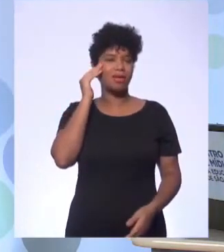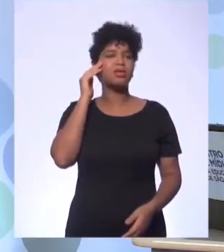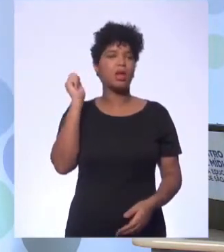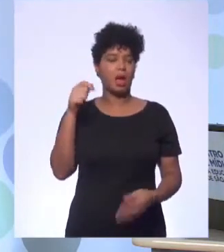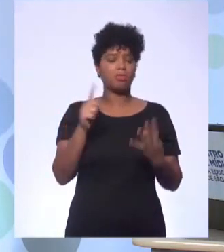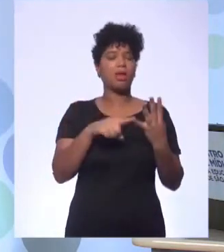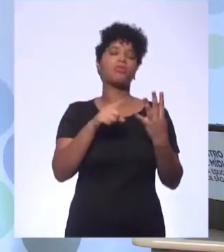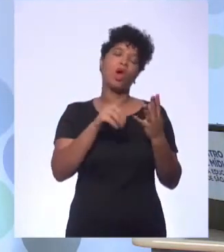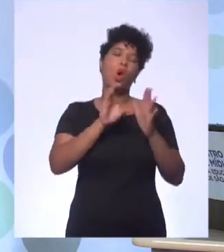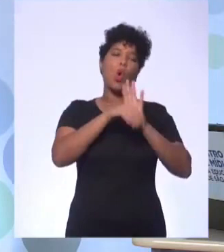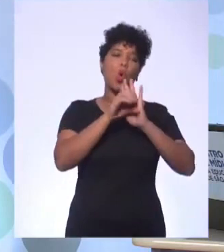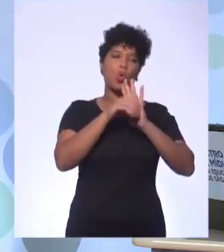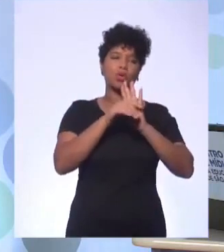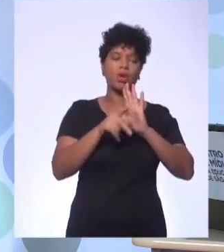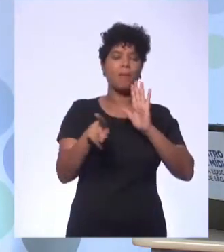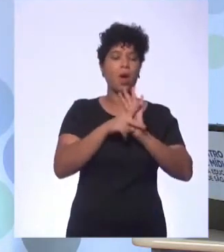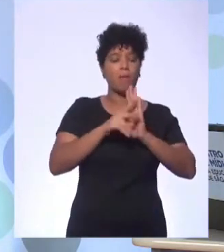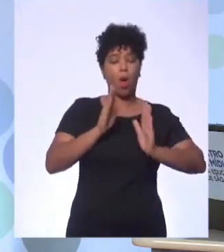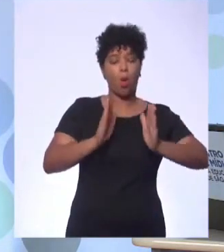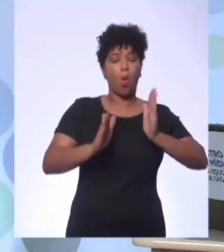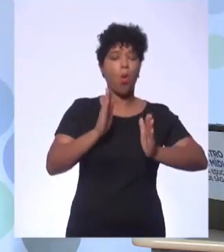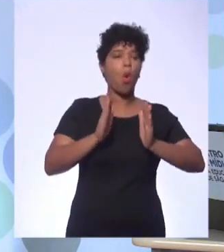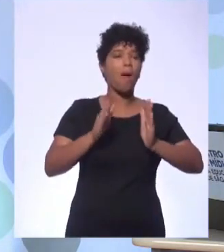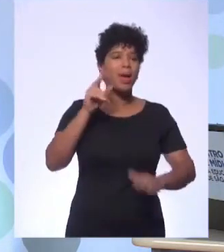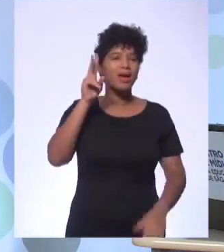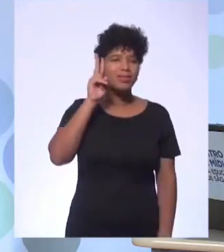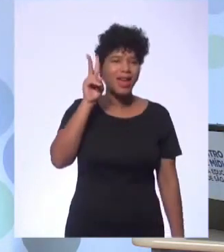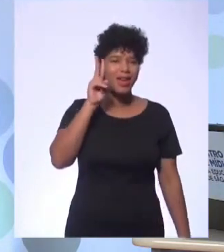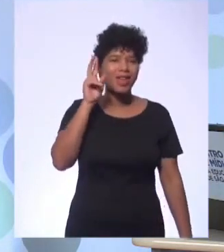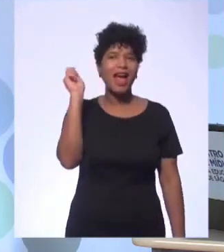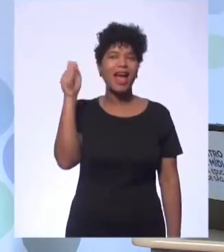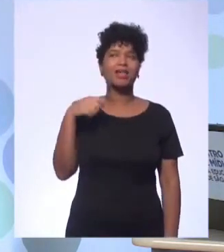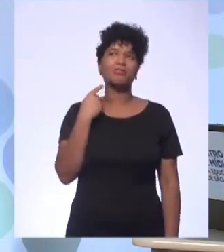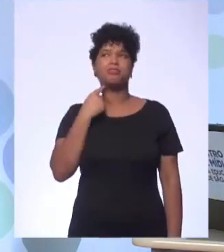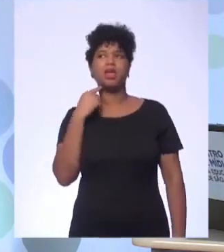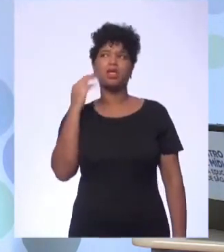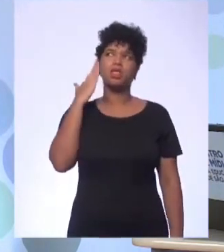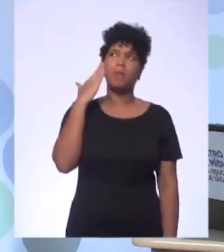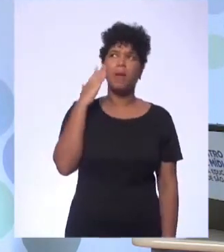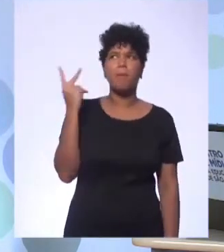voga naquela época, até para que se possa classificar a minha obra de arte. Se ela